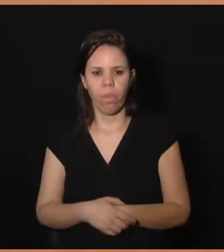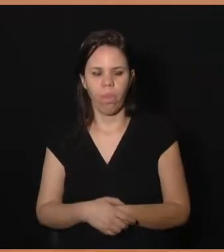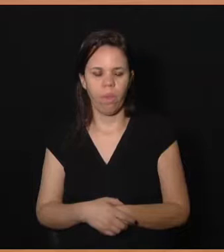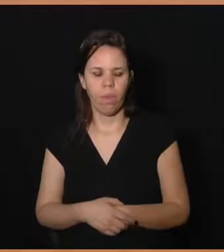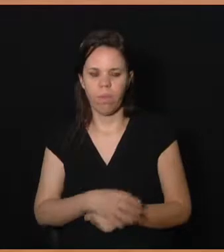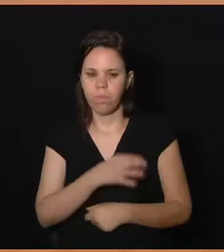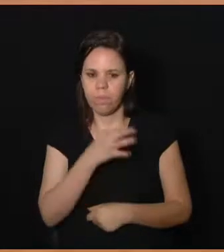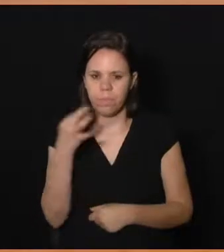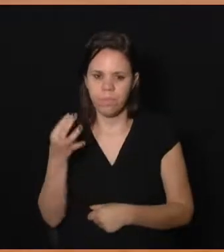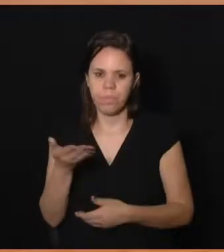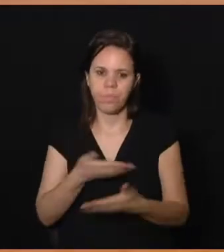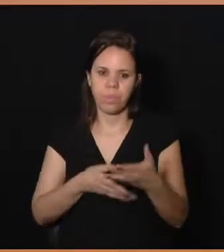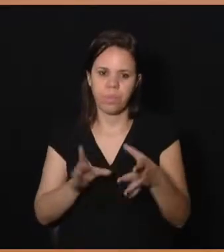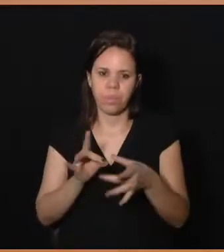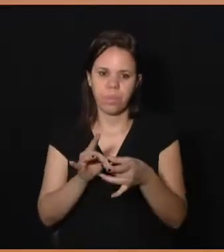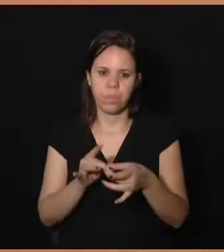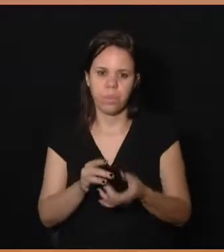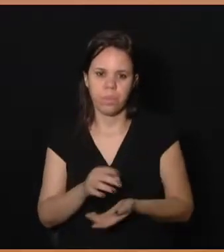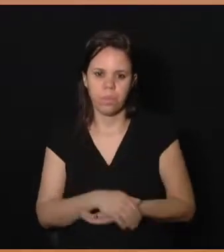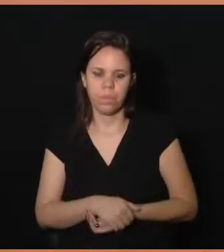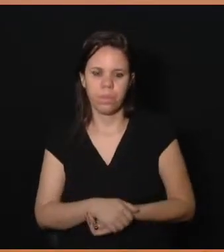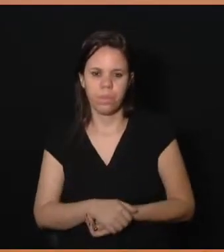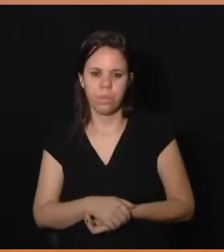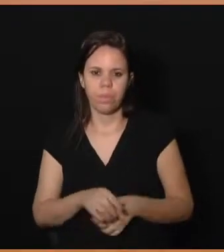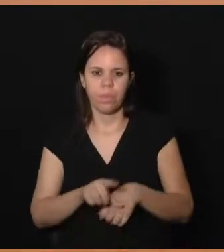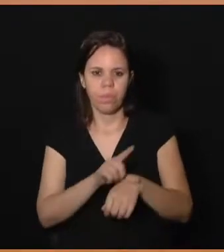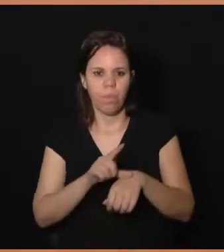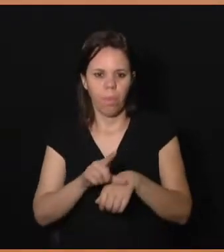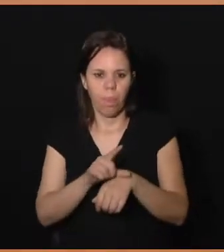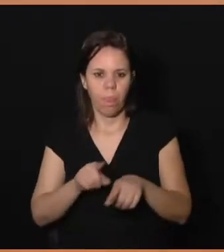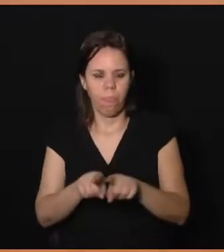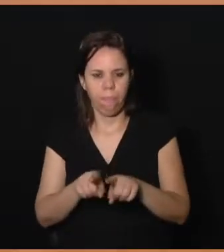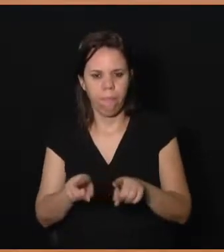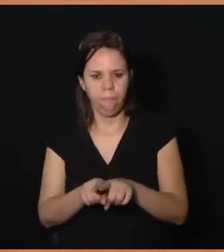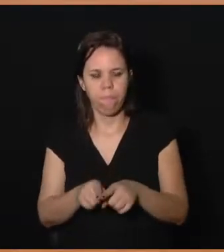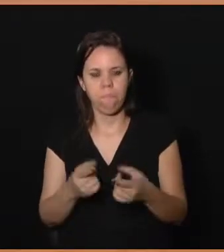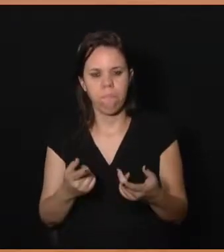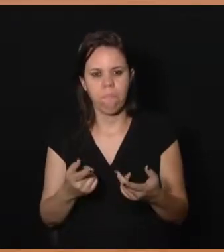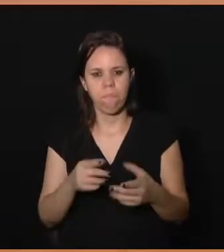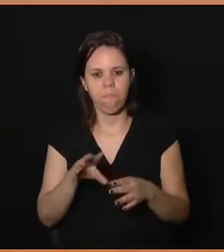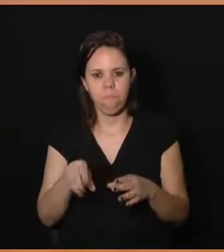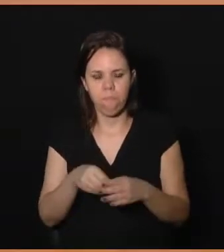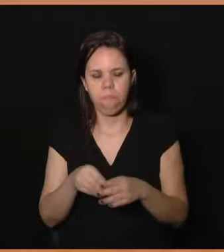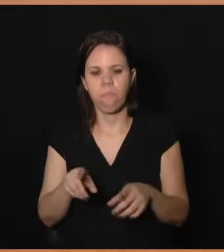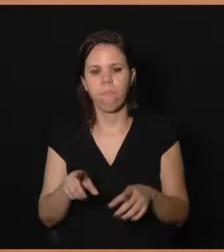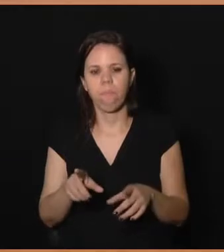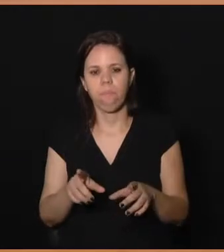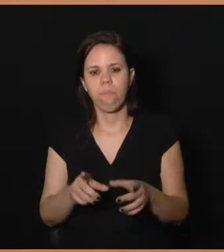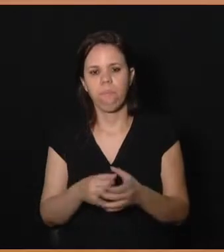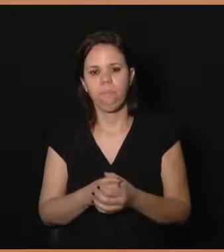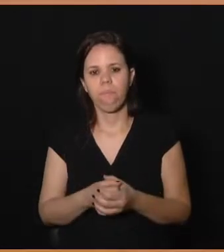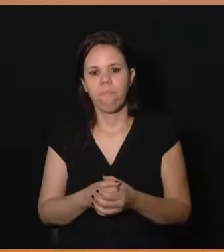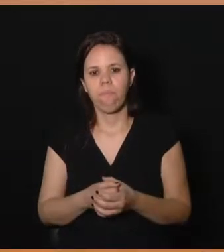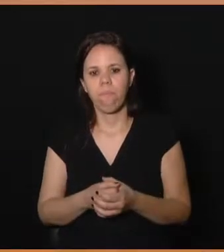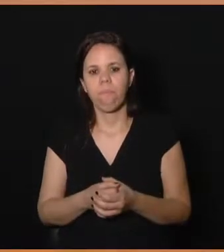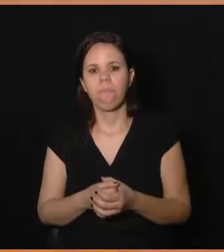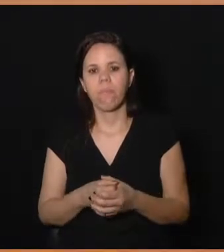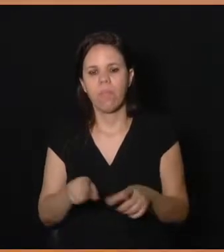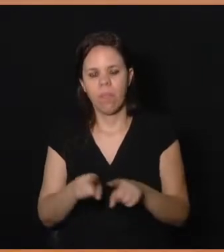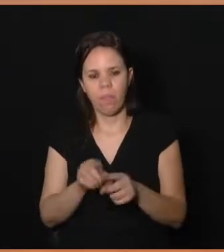essa parceria entre o Legislativo e as entidades de classe. Agora está faltando, né, o Poder